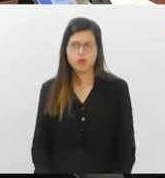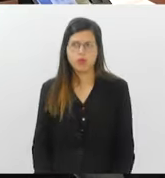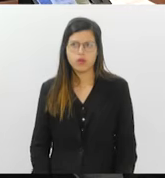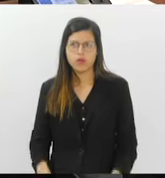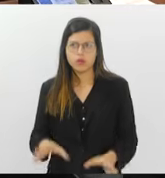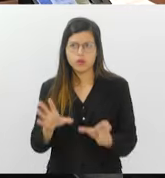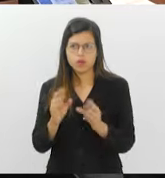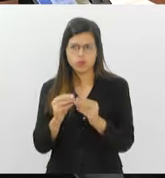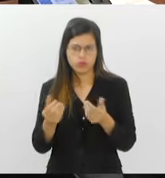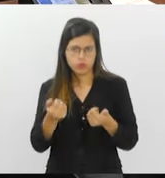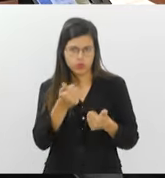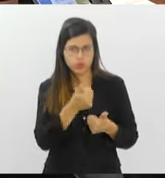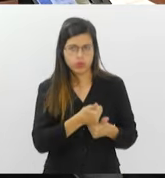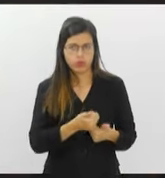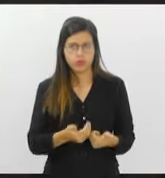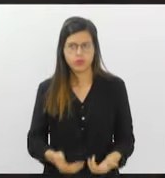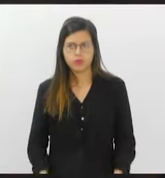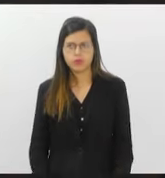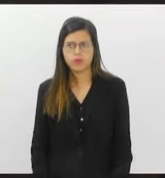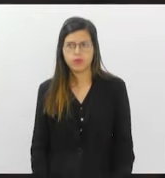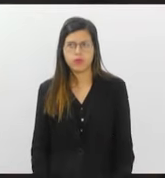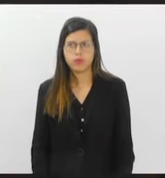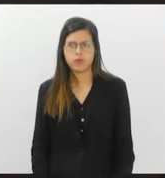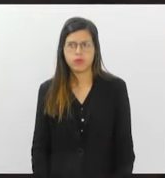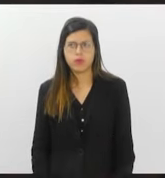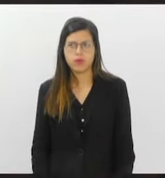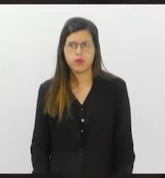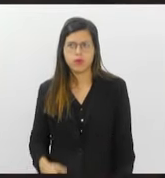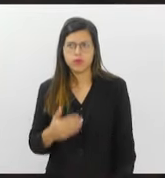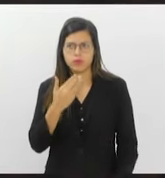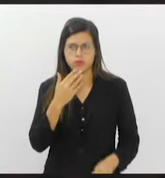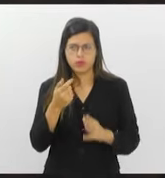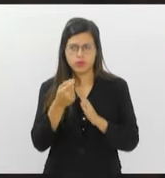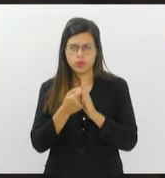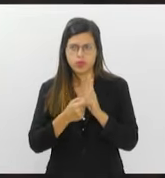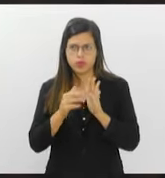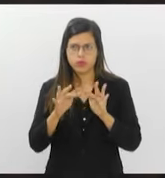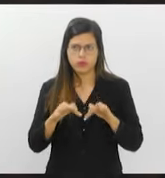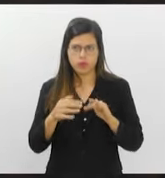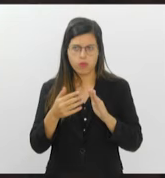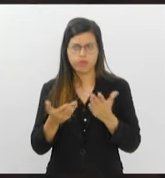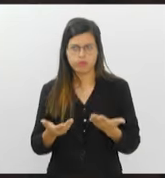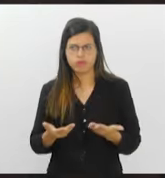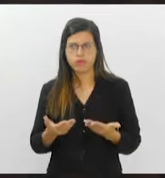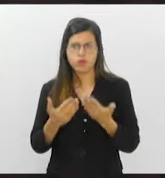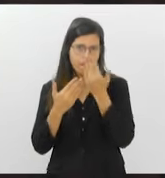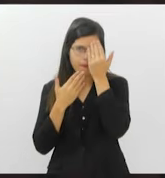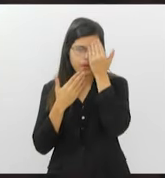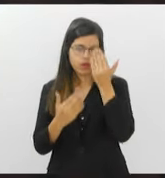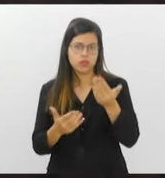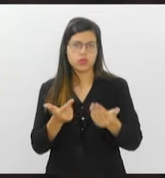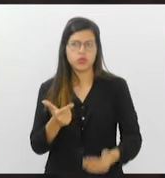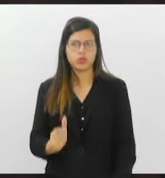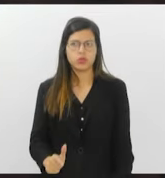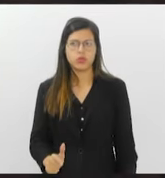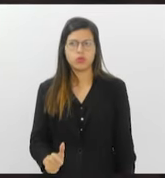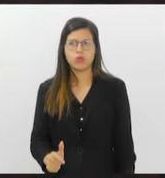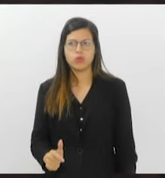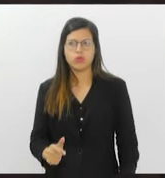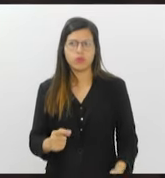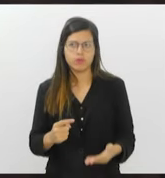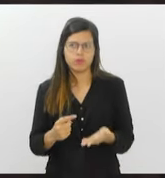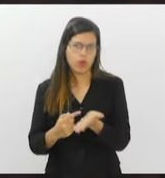por substitutivo. Forma final de redação. E pedindo forma final de redação. Muito obrigado. Então, muito obrigado mais uma vez aí pelo